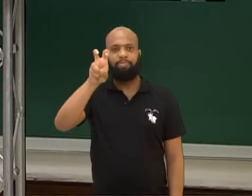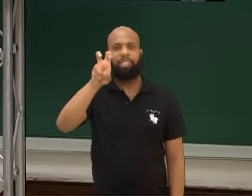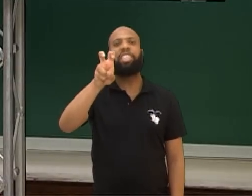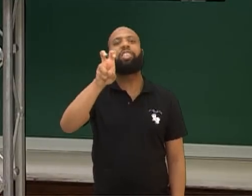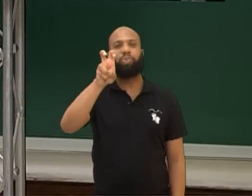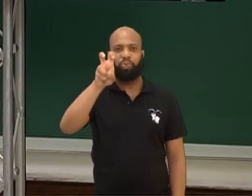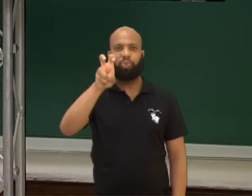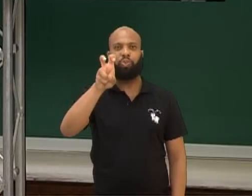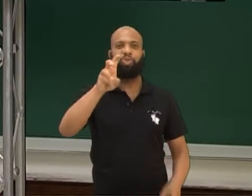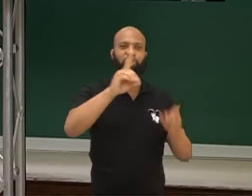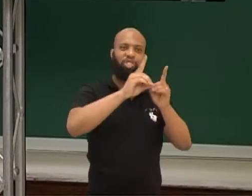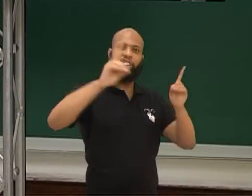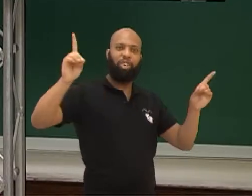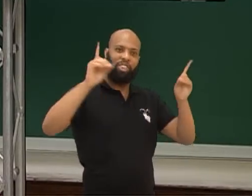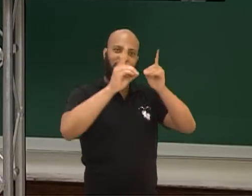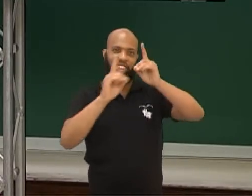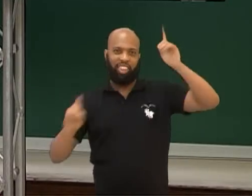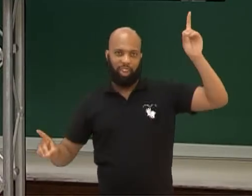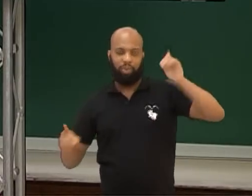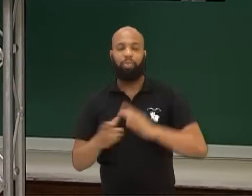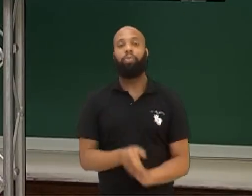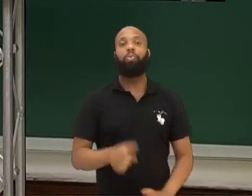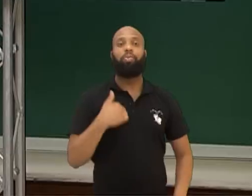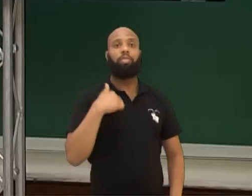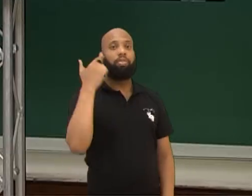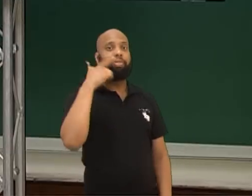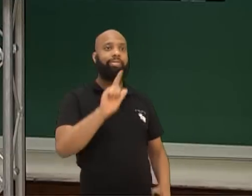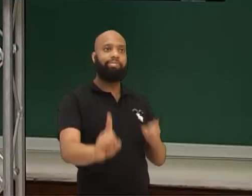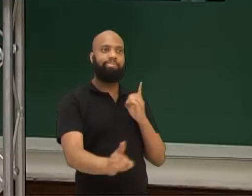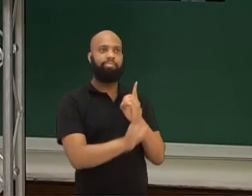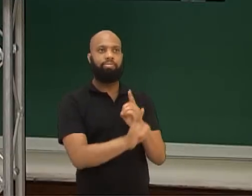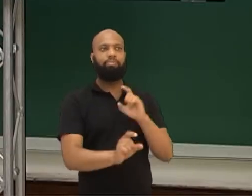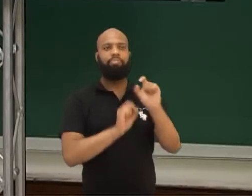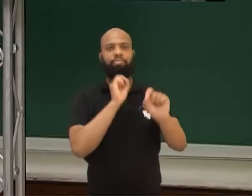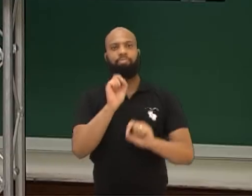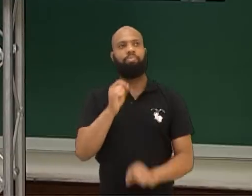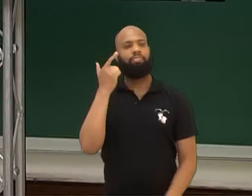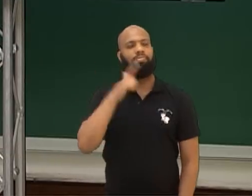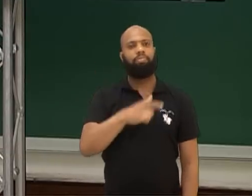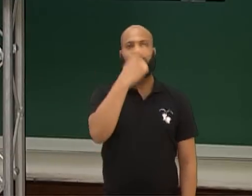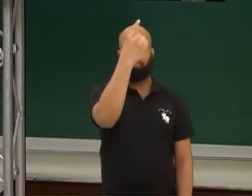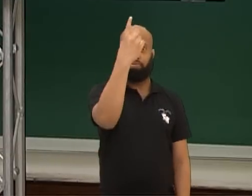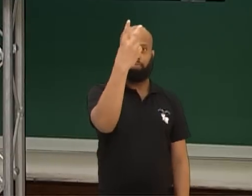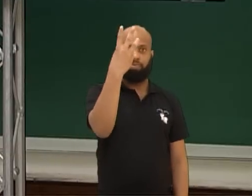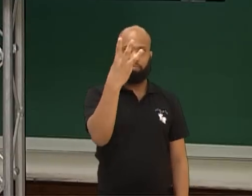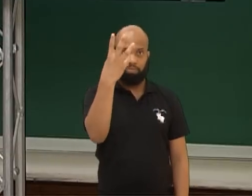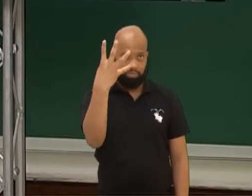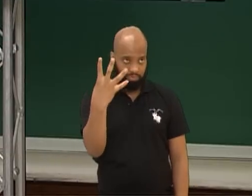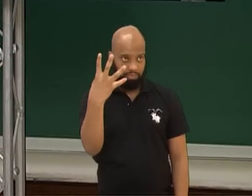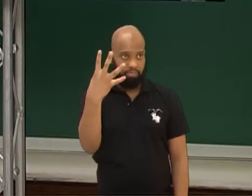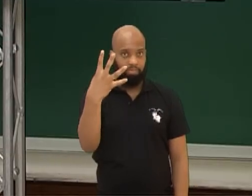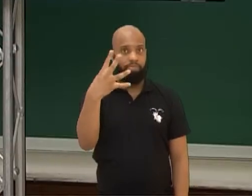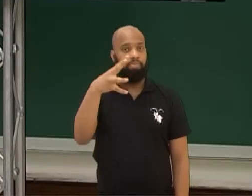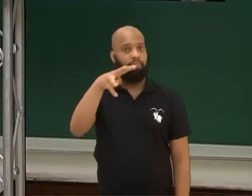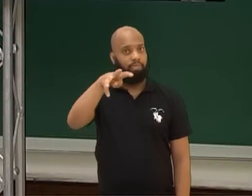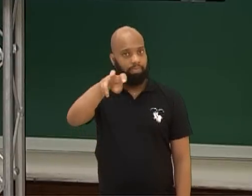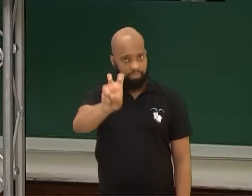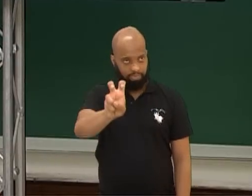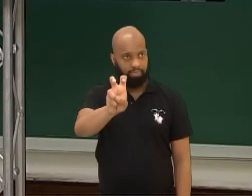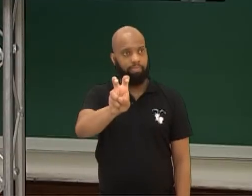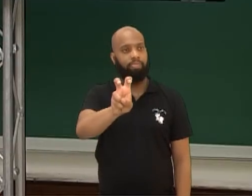diagonais. Quando eu fiz isso, eu obtive 1, 2, 3,